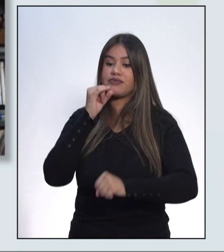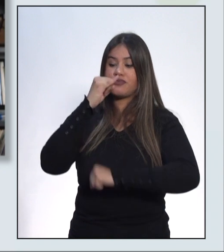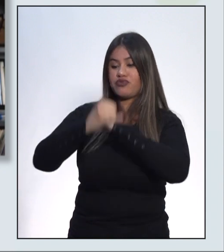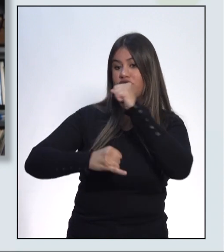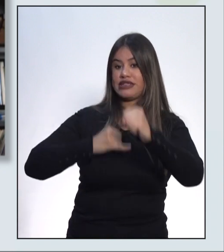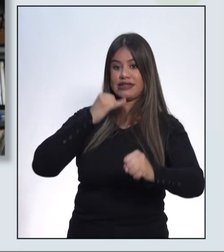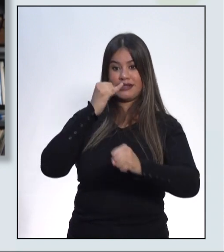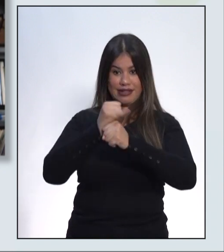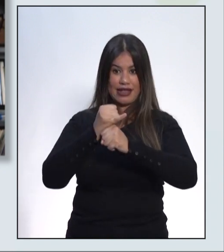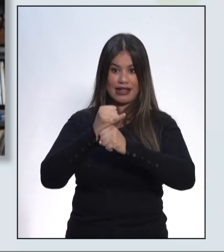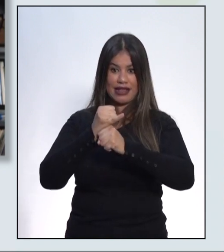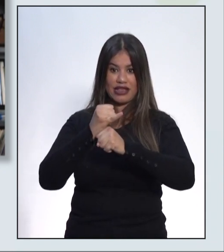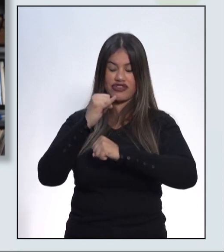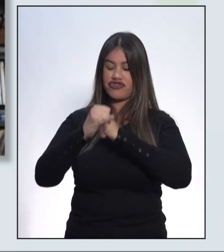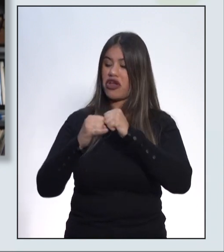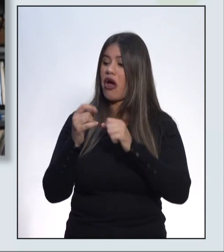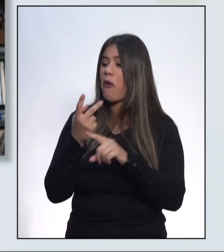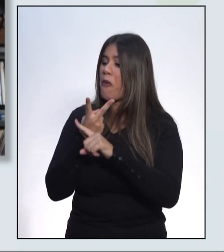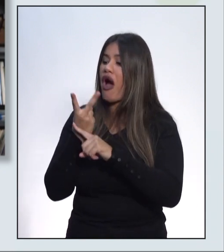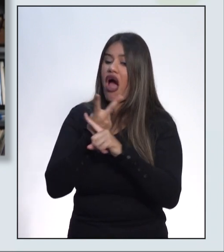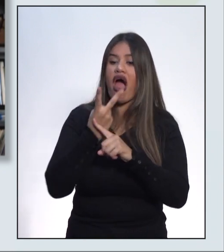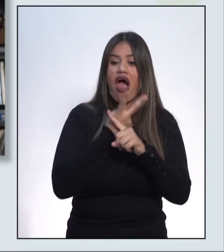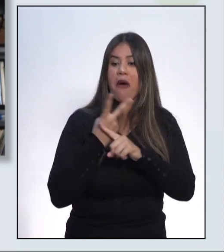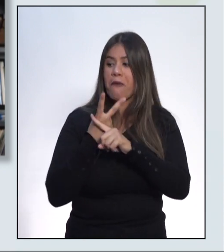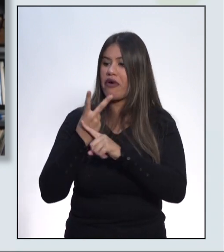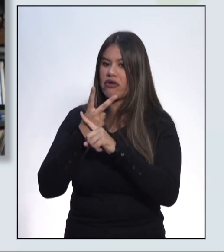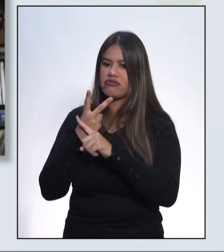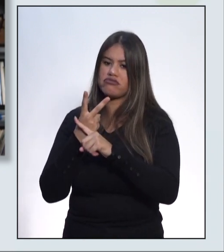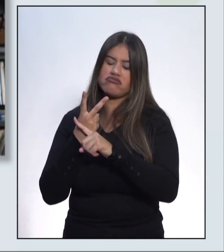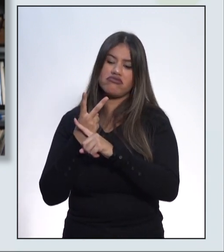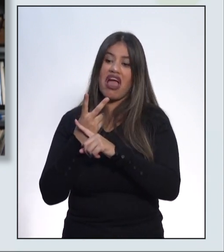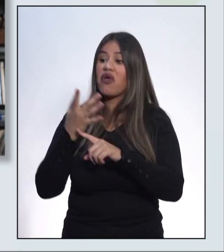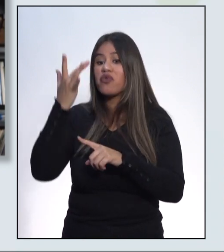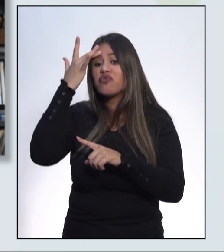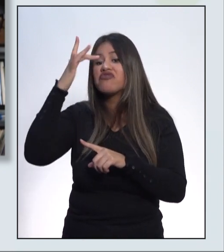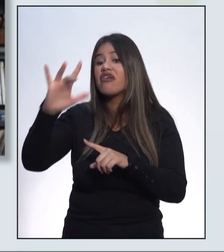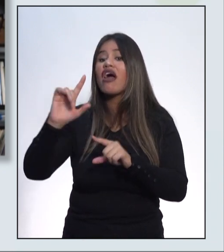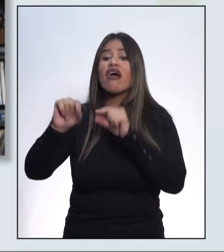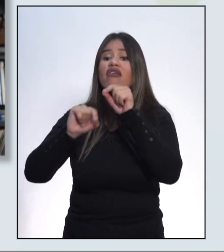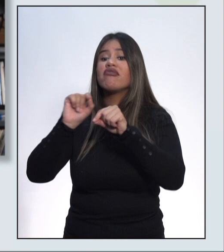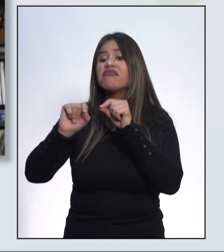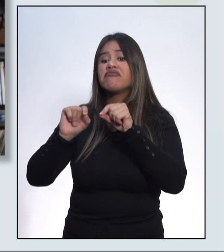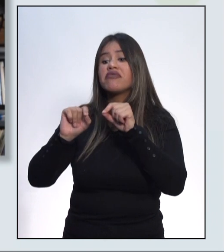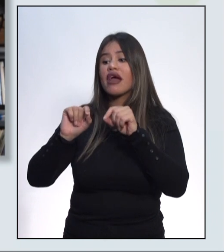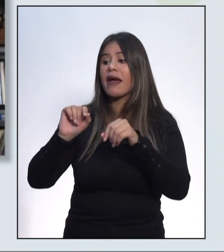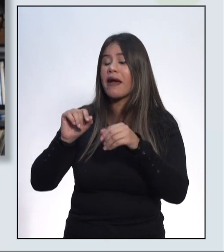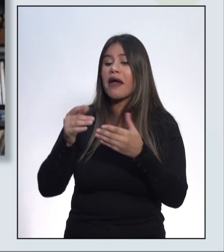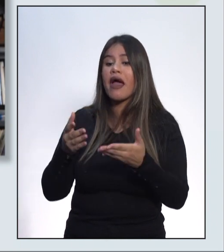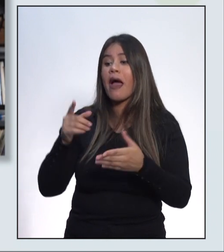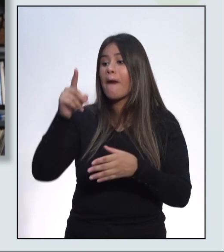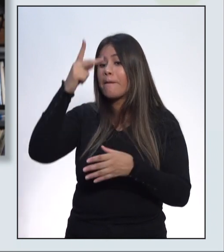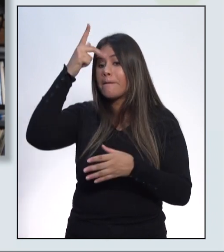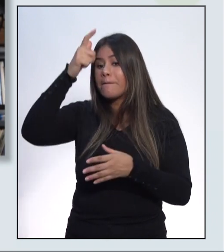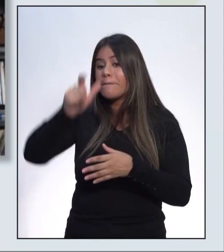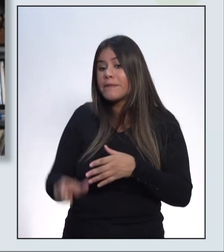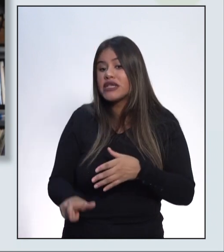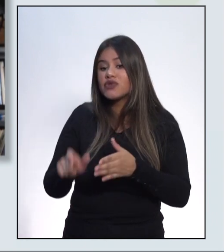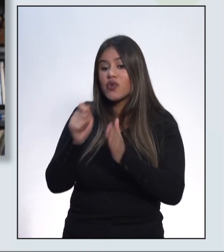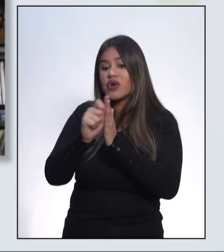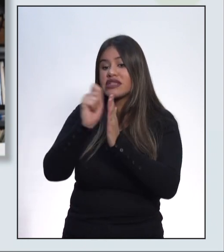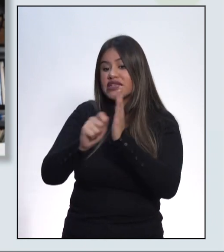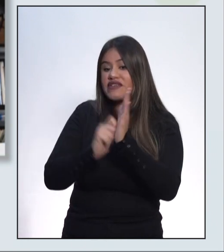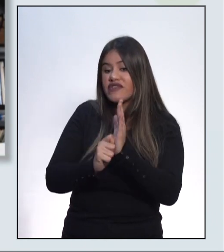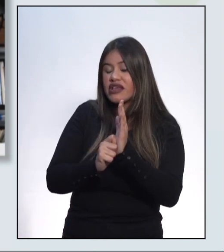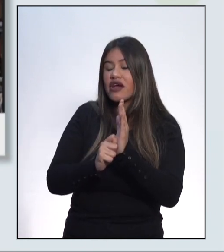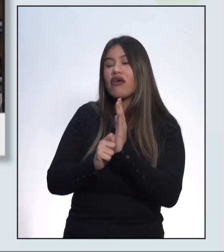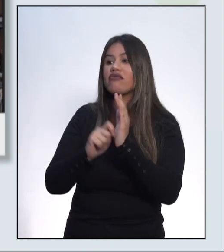se aquilo é uma fonte adequada de conhecimento sobre aquele assunto, né? Se é alguém confiável, se é alguém que é de fato